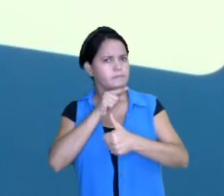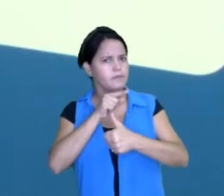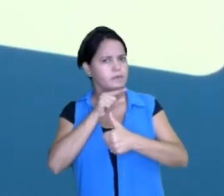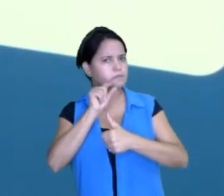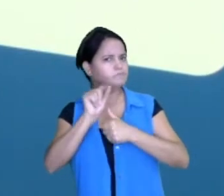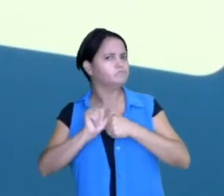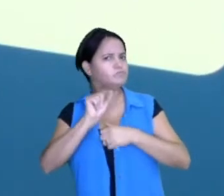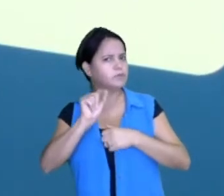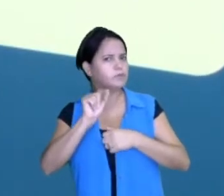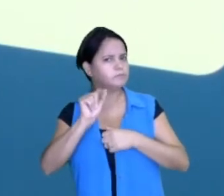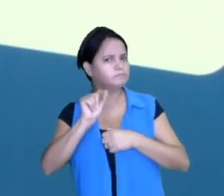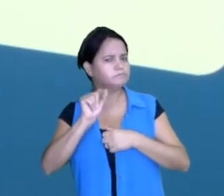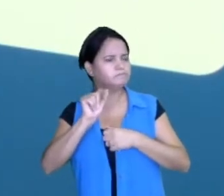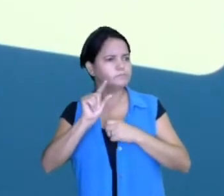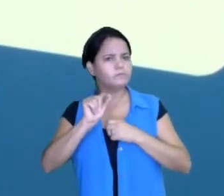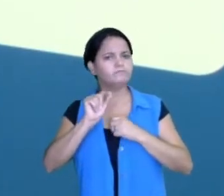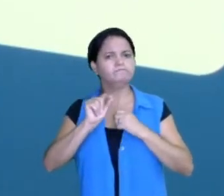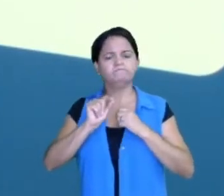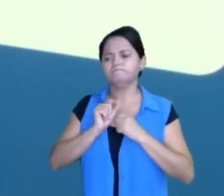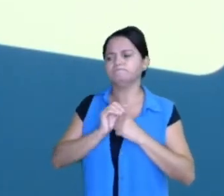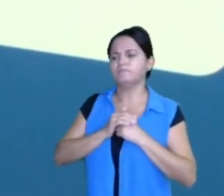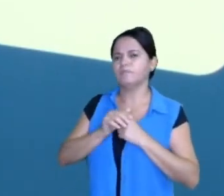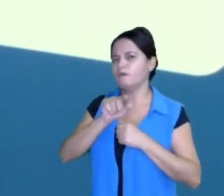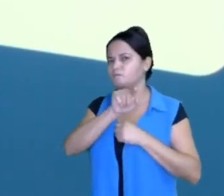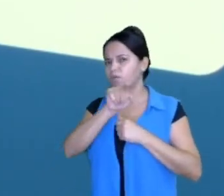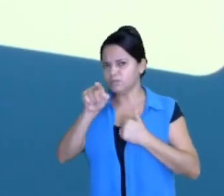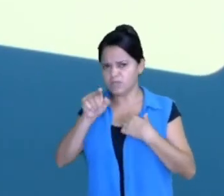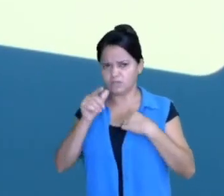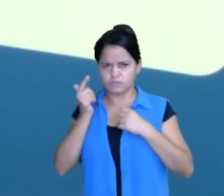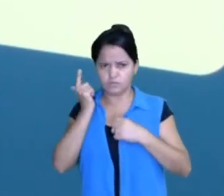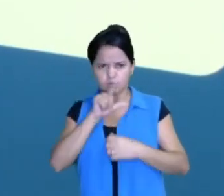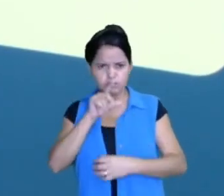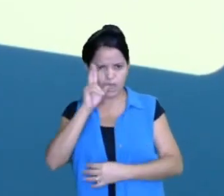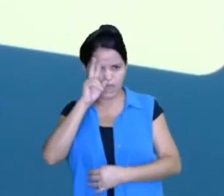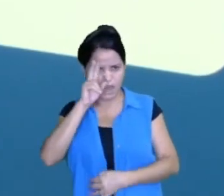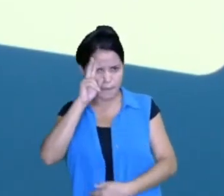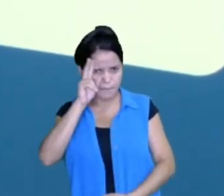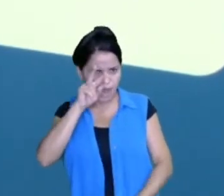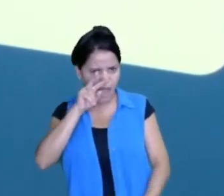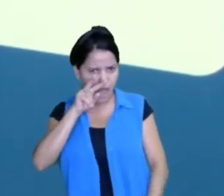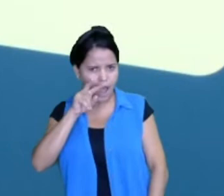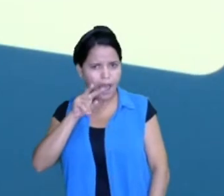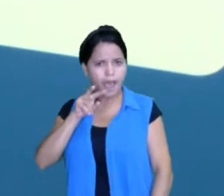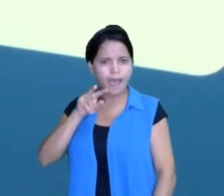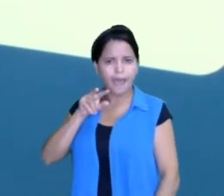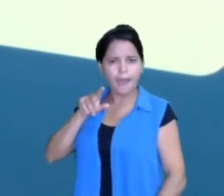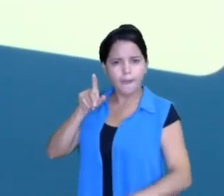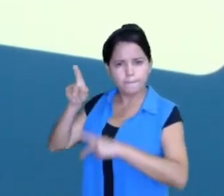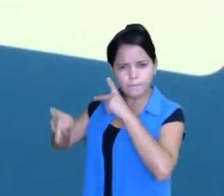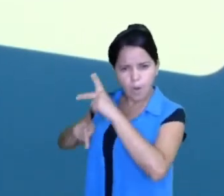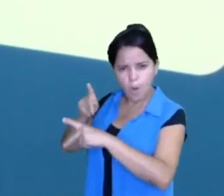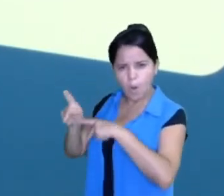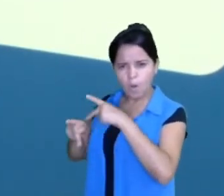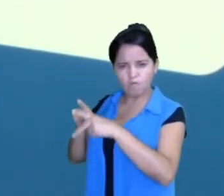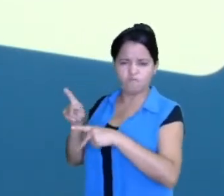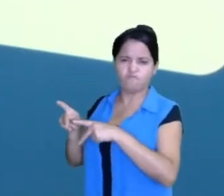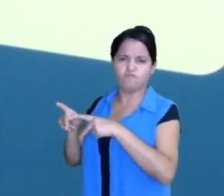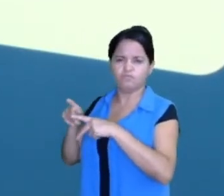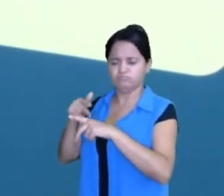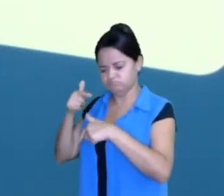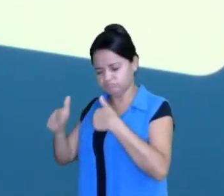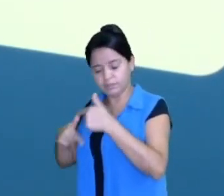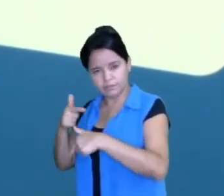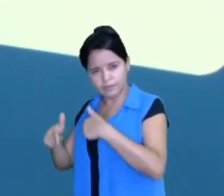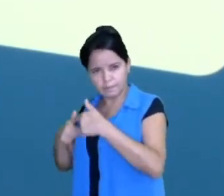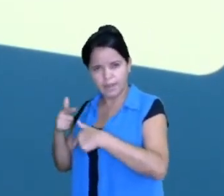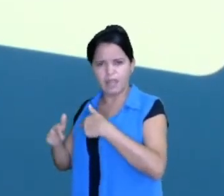o que é que vocês conseguem lembrar do que eu falei em relação aos trabalhadores, em relação a esse pessoal